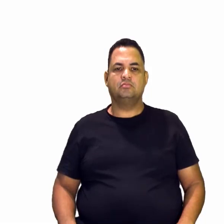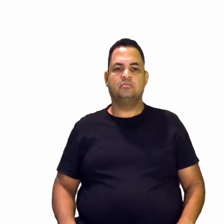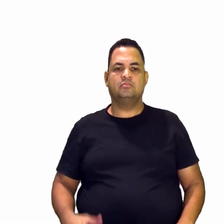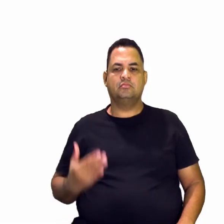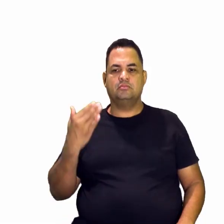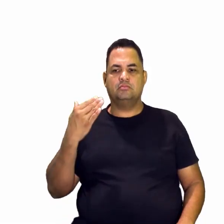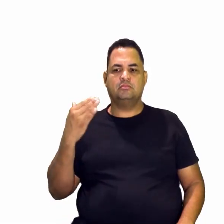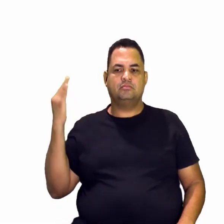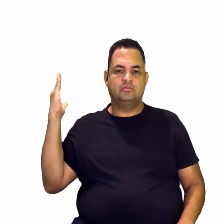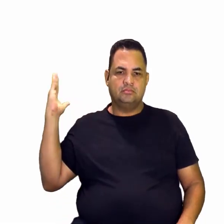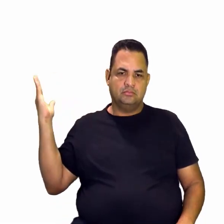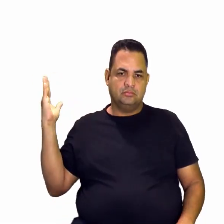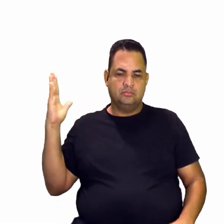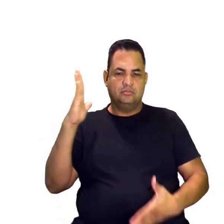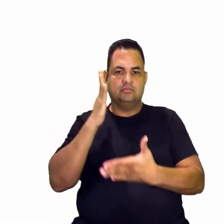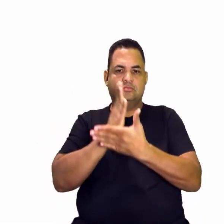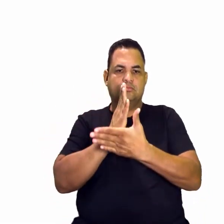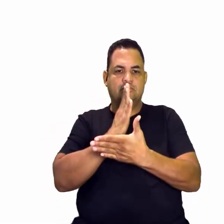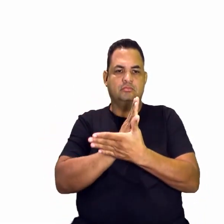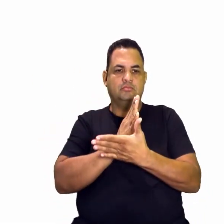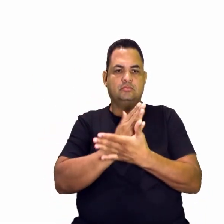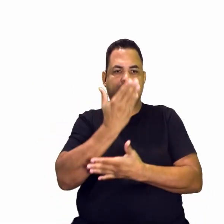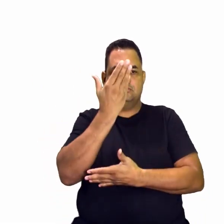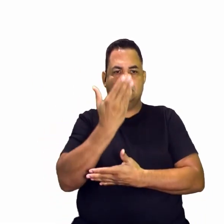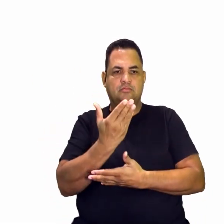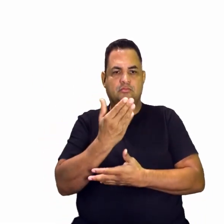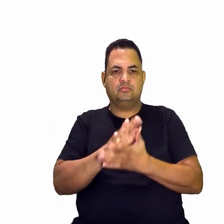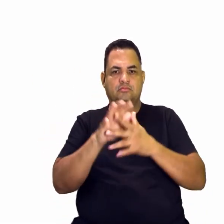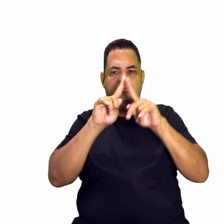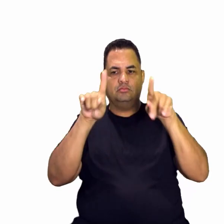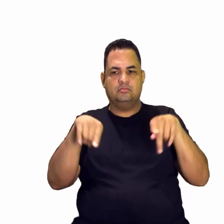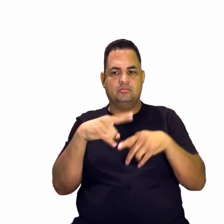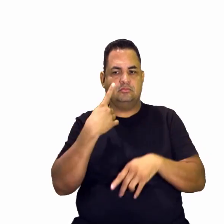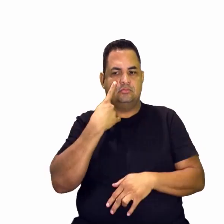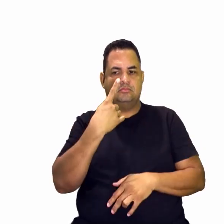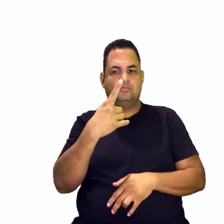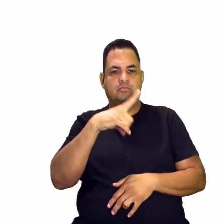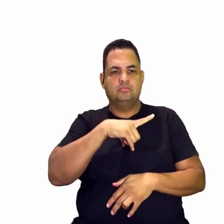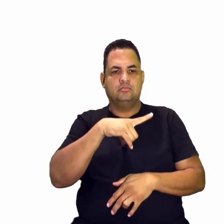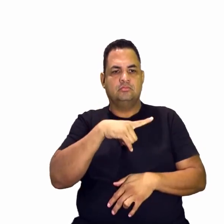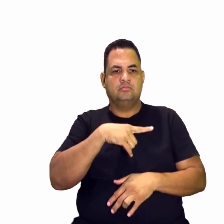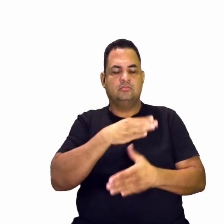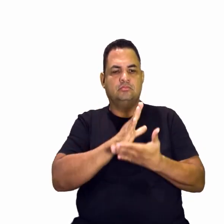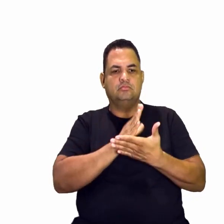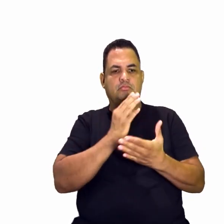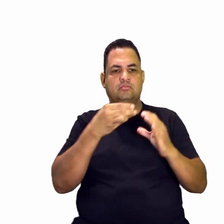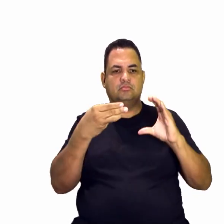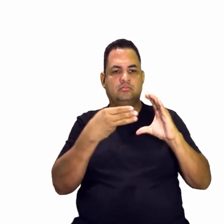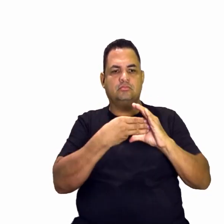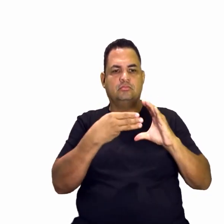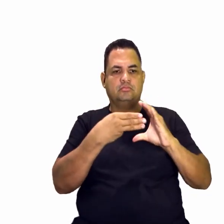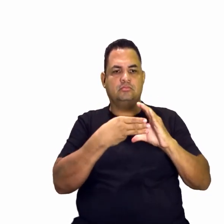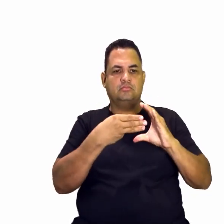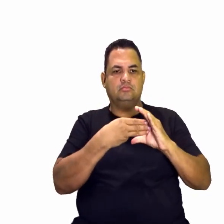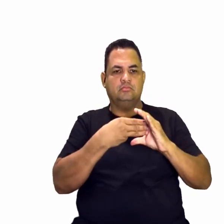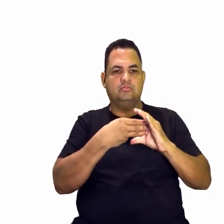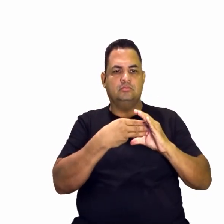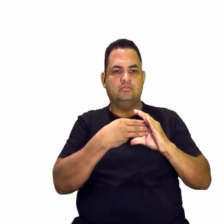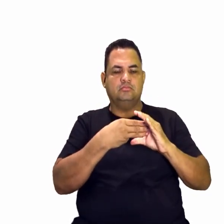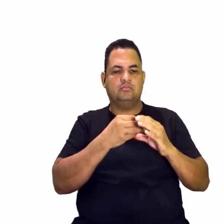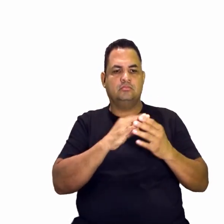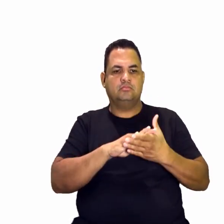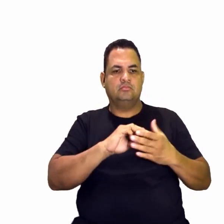no processo de divisão, tá? No quadro que a gente está observando aí, você tem uma célula com